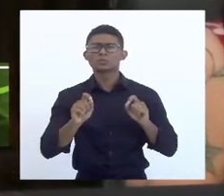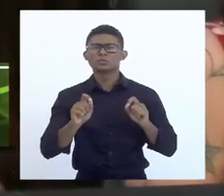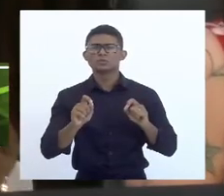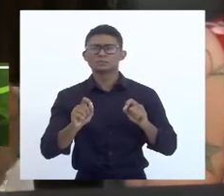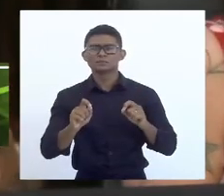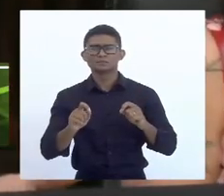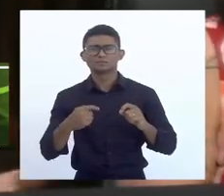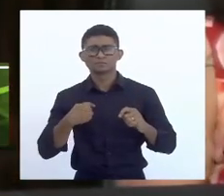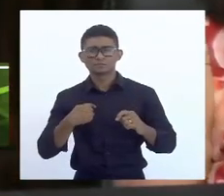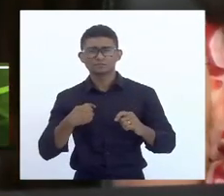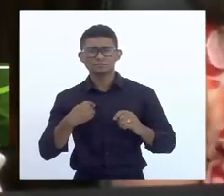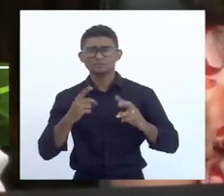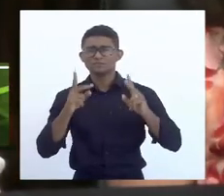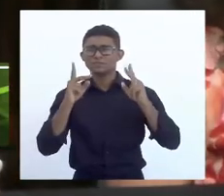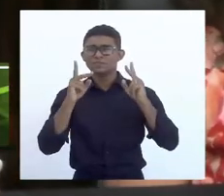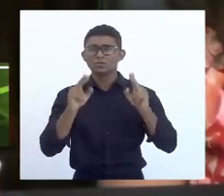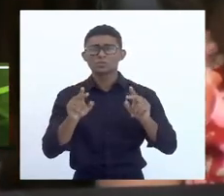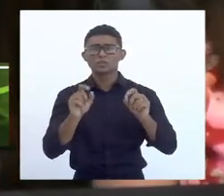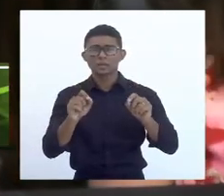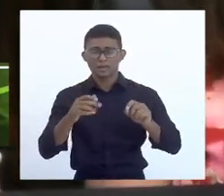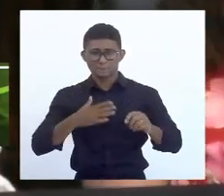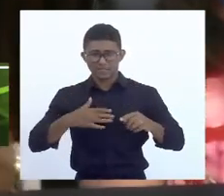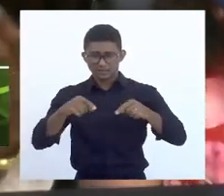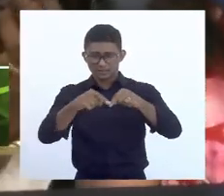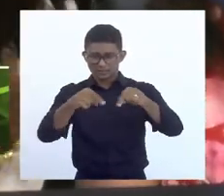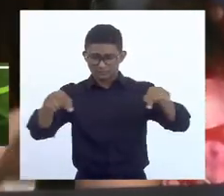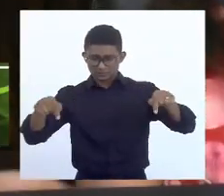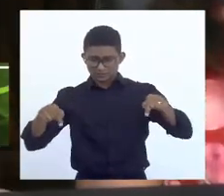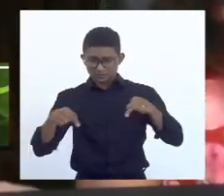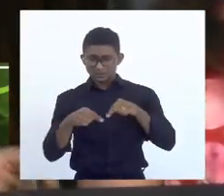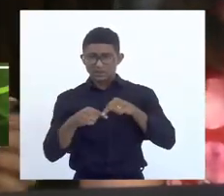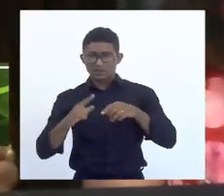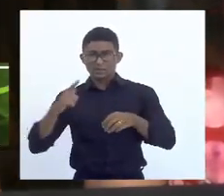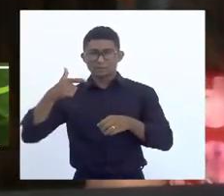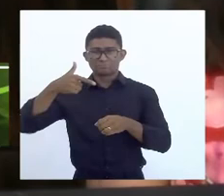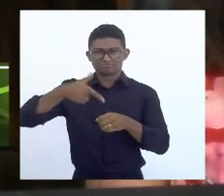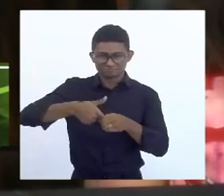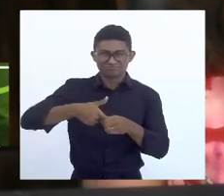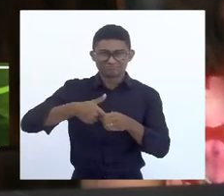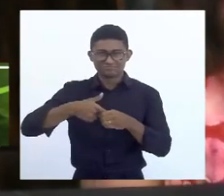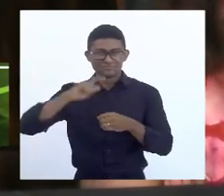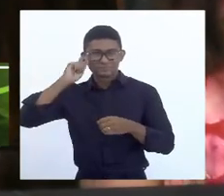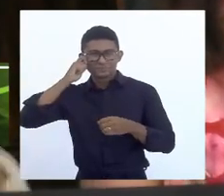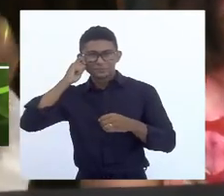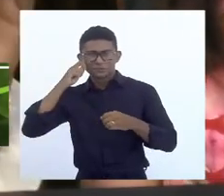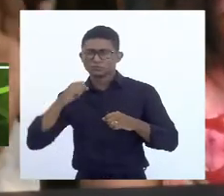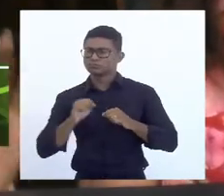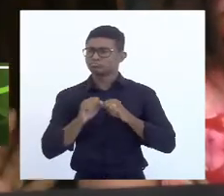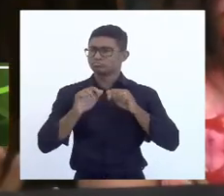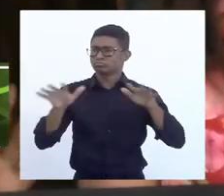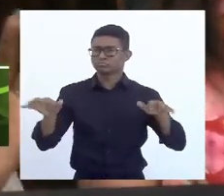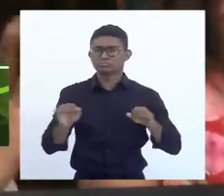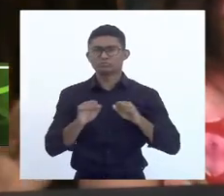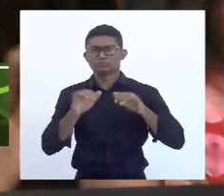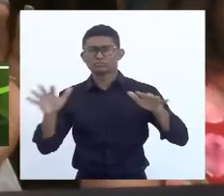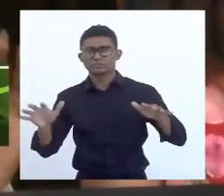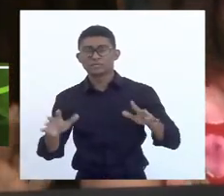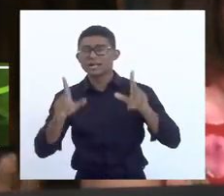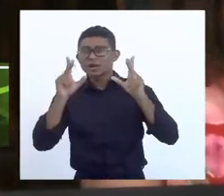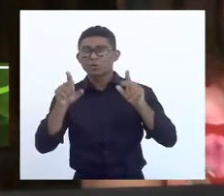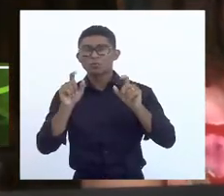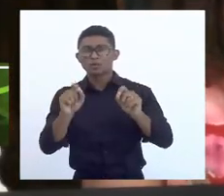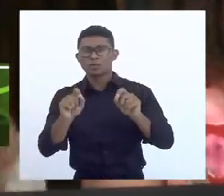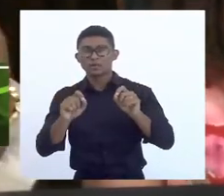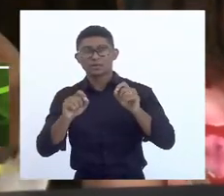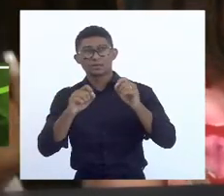petróleo jorrando em minha sala de estar. Assim como lua e o sol, com a certeza das ondas do